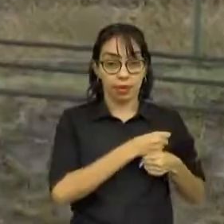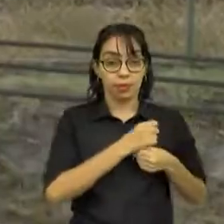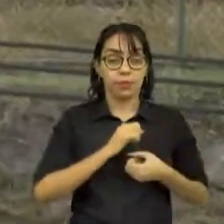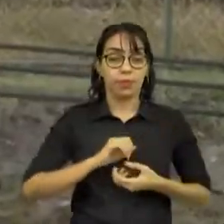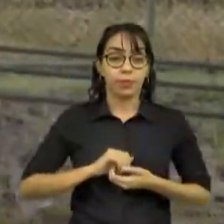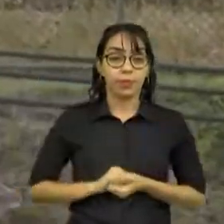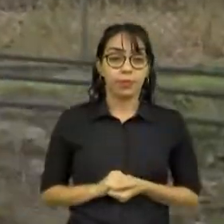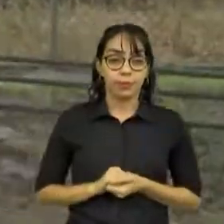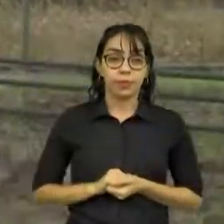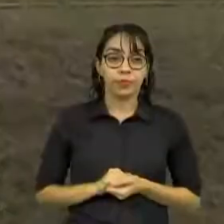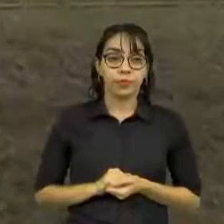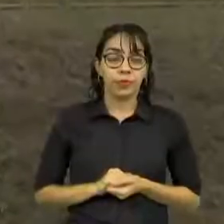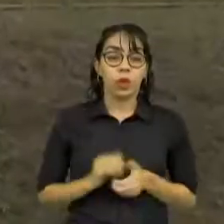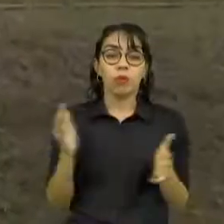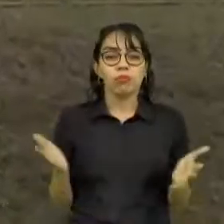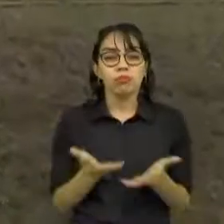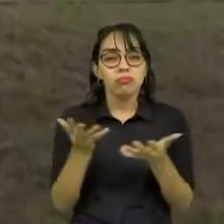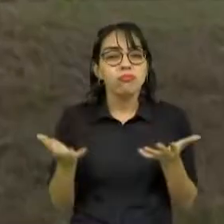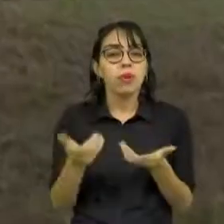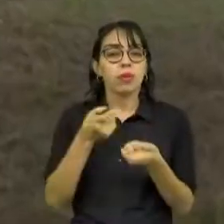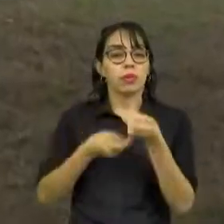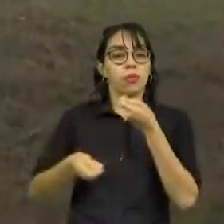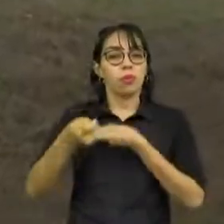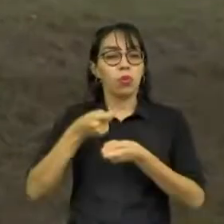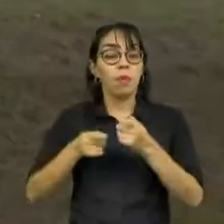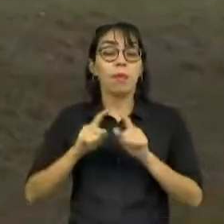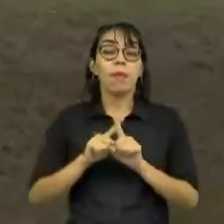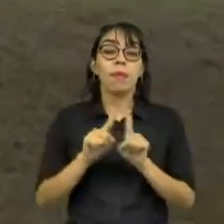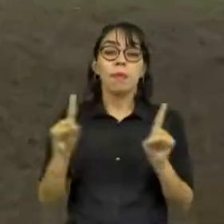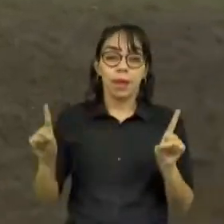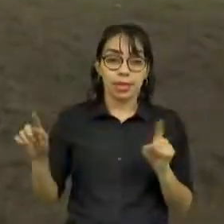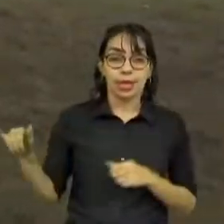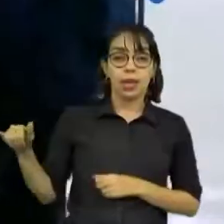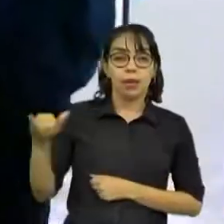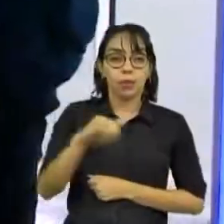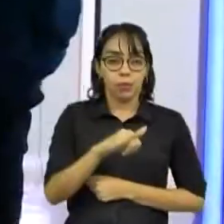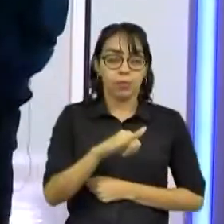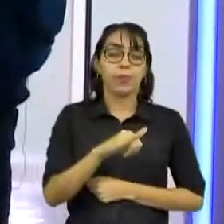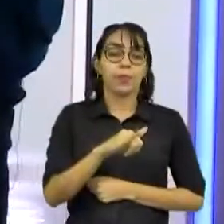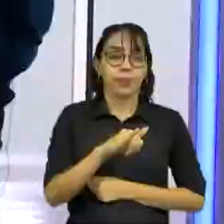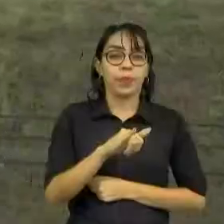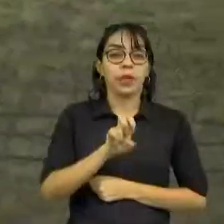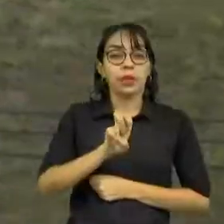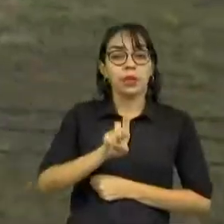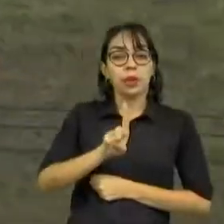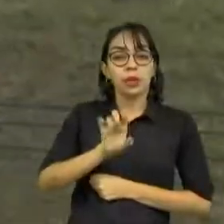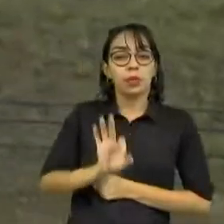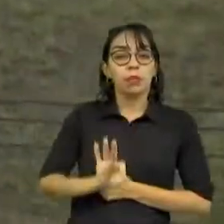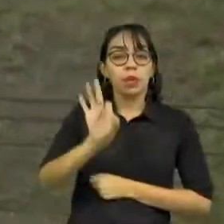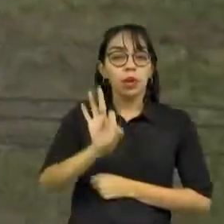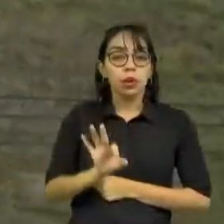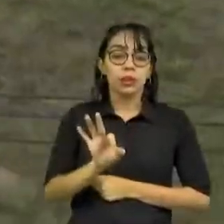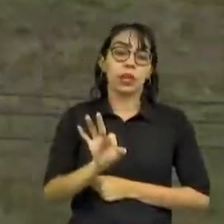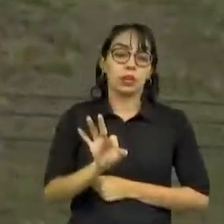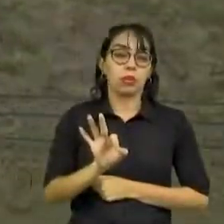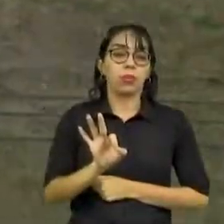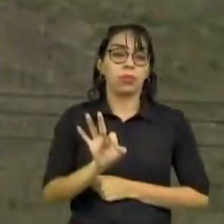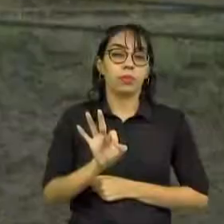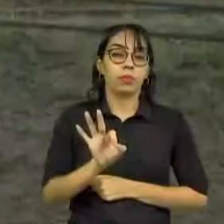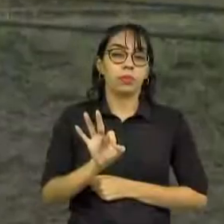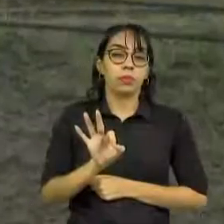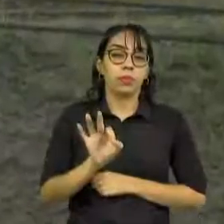do reaquecimento, a malha aérea brasileira ainda opera com cerca de 51% de sua capacidade